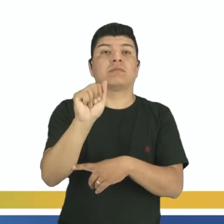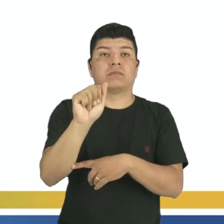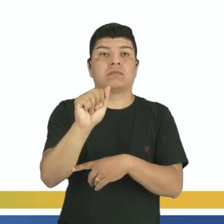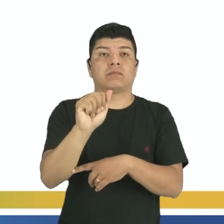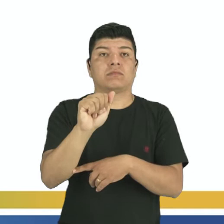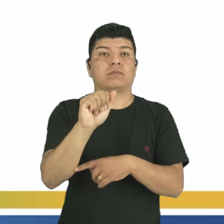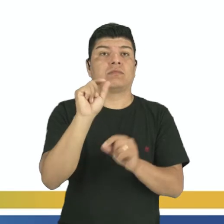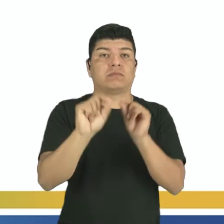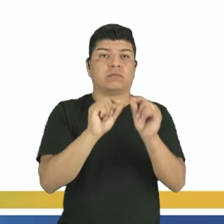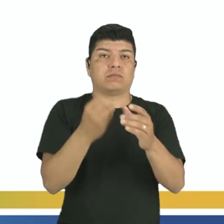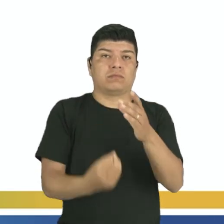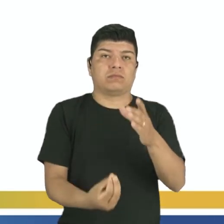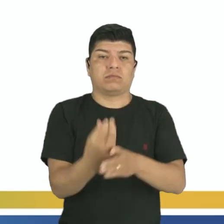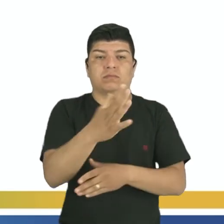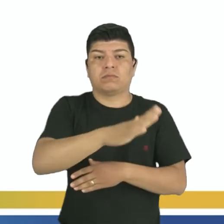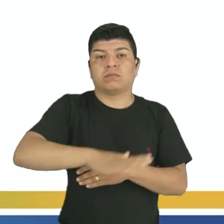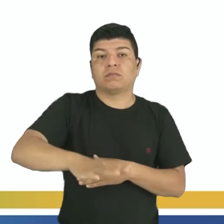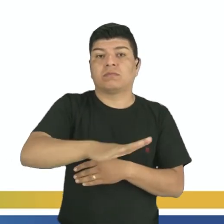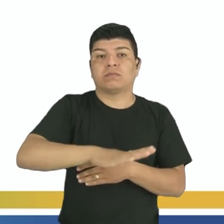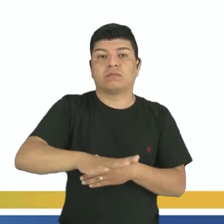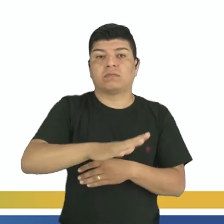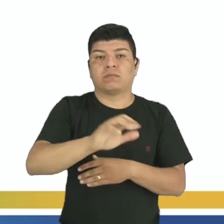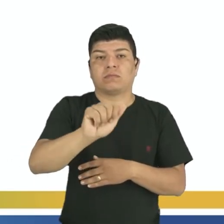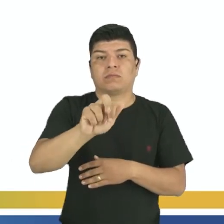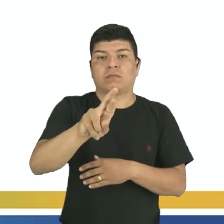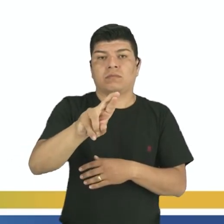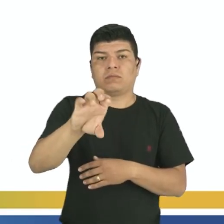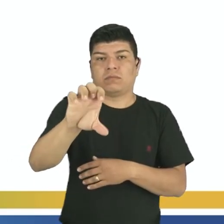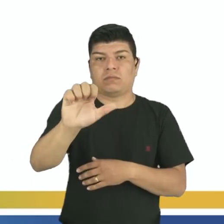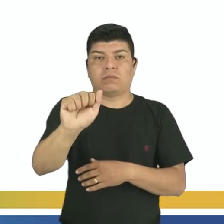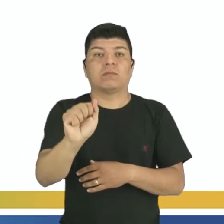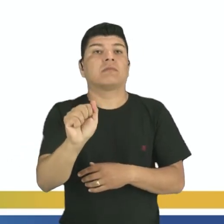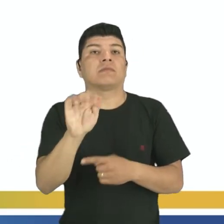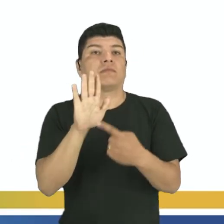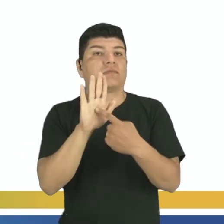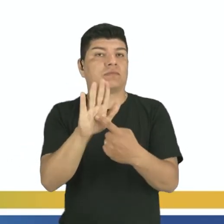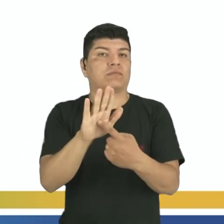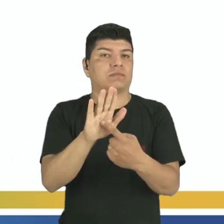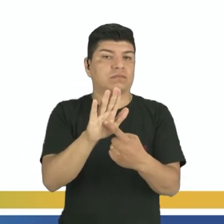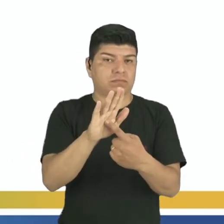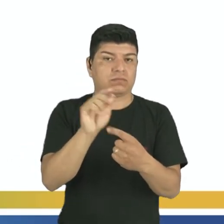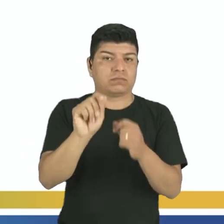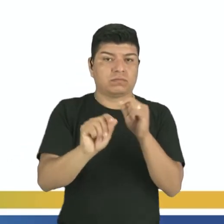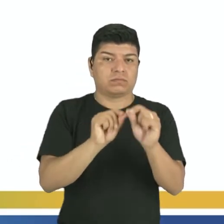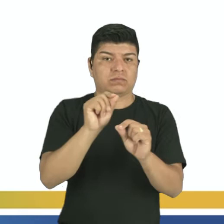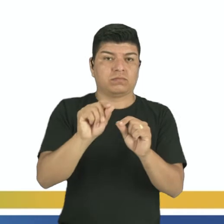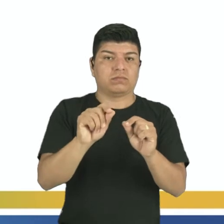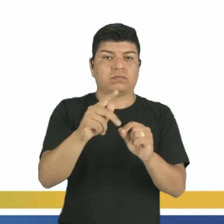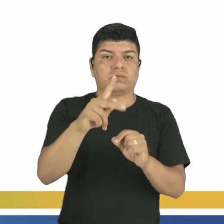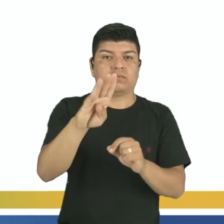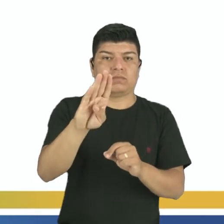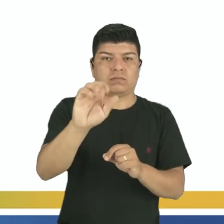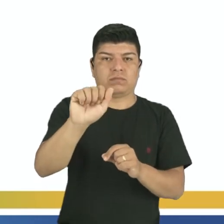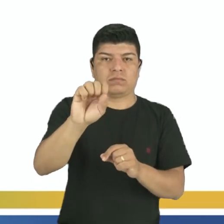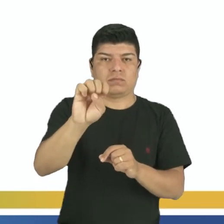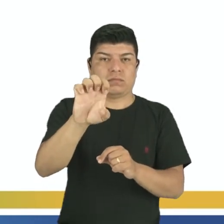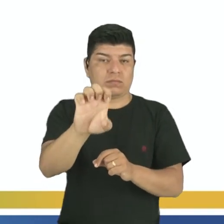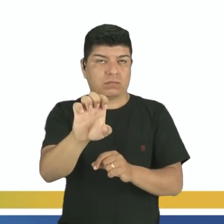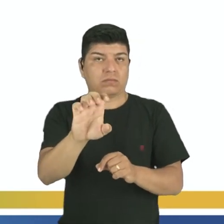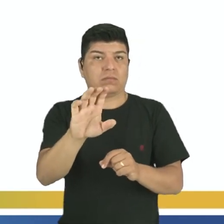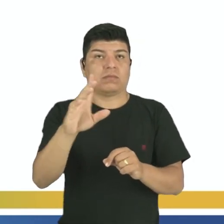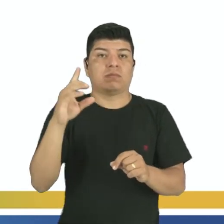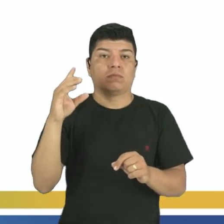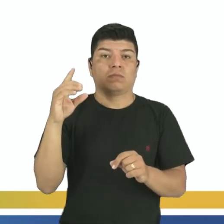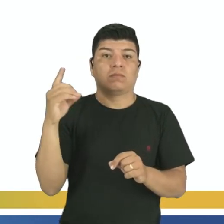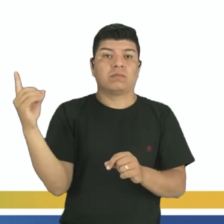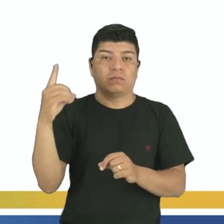com a base, certo? E daí a área de um triângulo vai ser dado pelo produto da base, por essa altura,